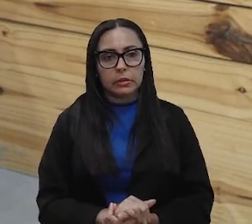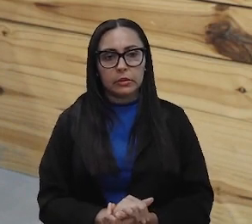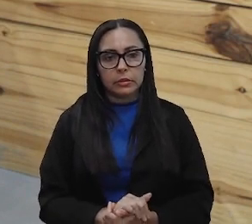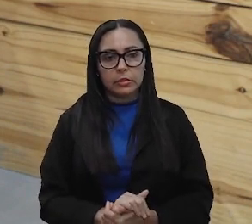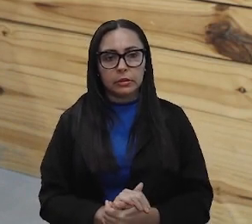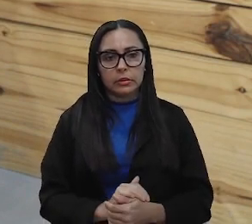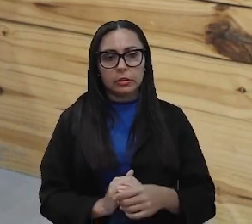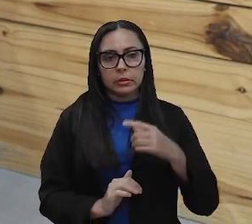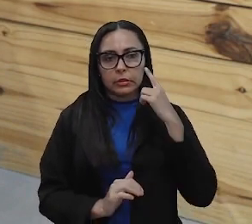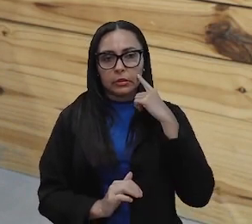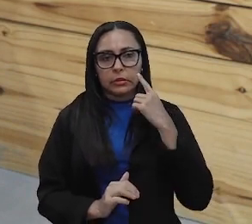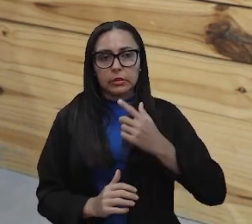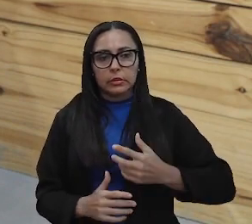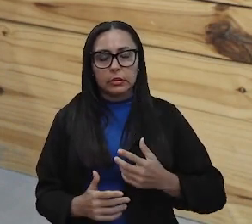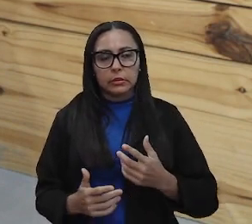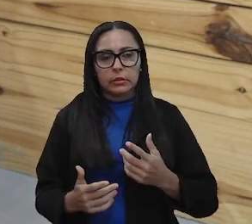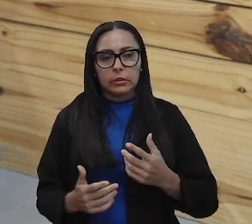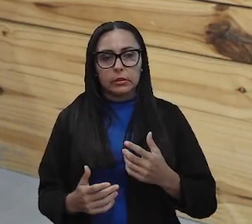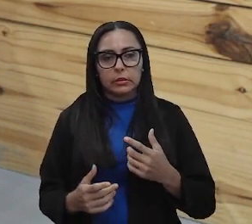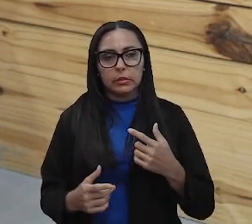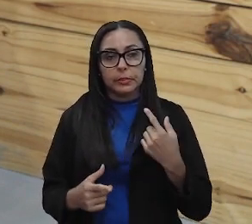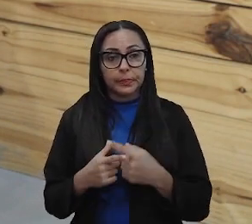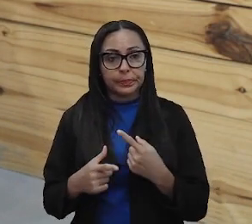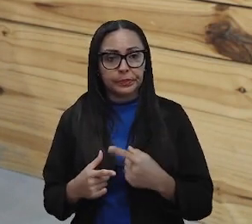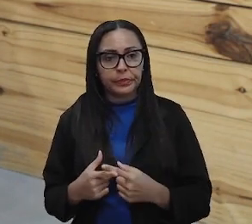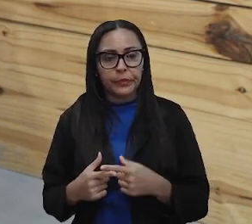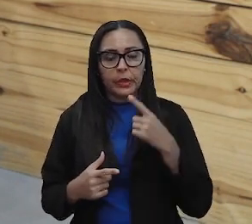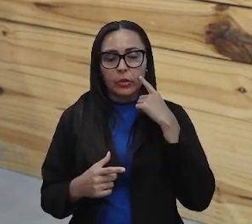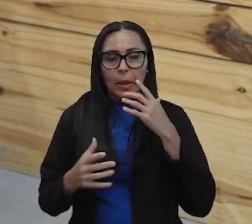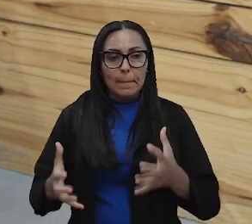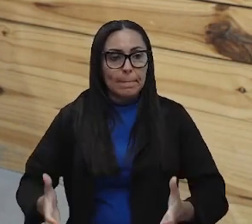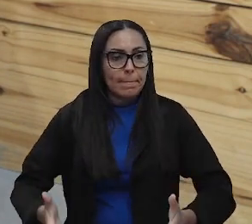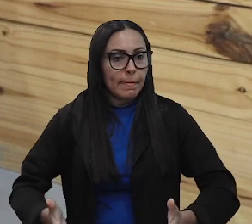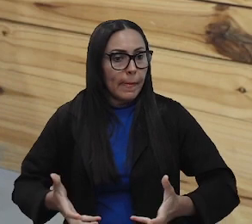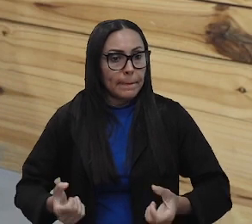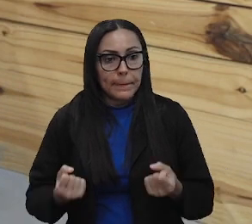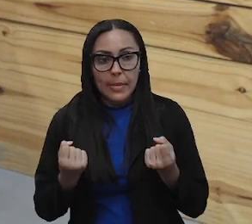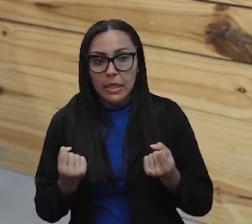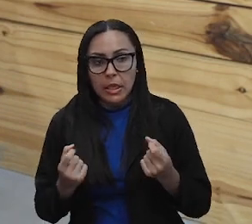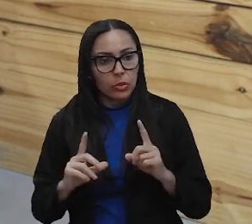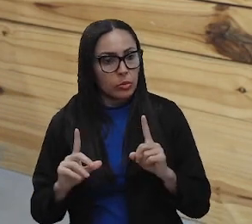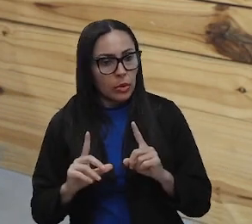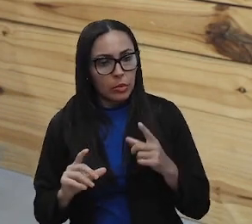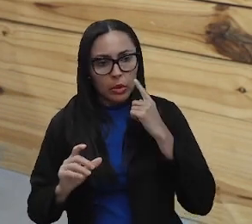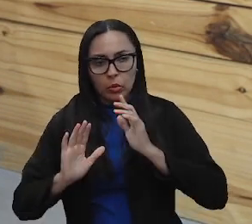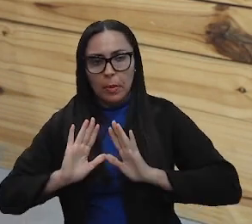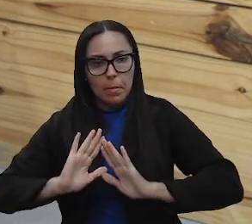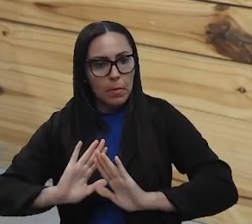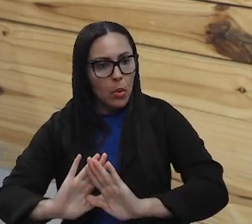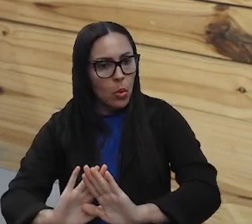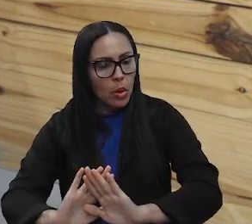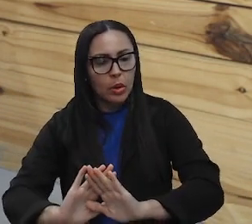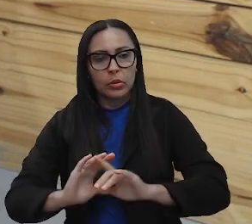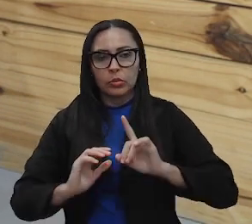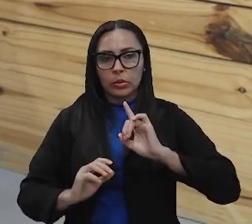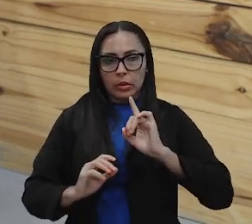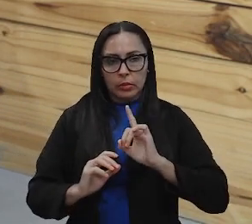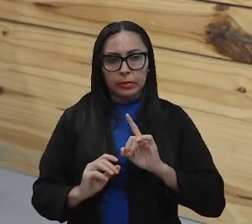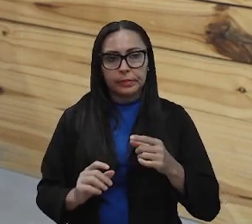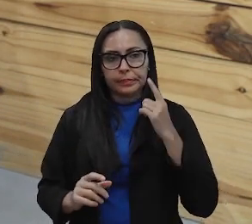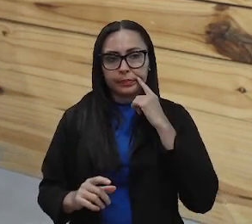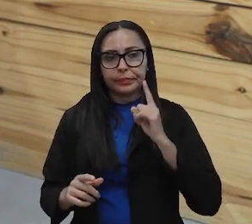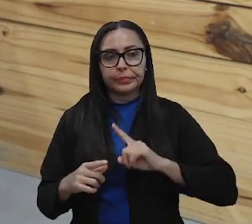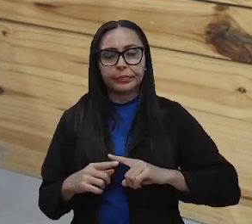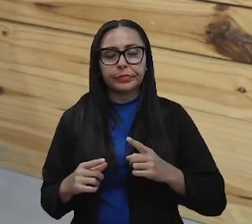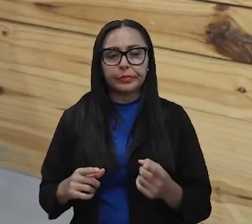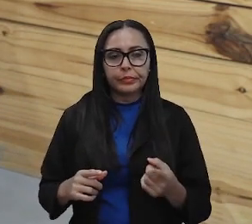uma sobrecarga, porque ele não está pegando peso, ele não está empurrando alguma coisa, ele não está manipulando uma máquina, mas